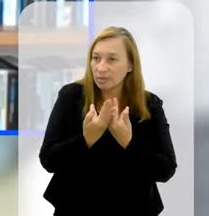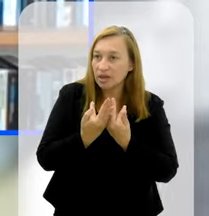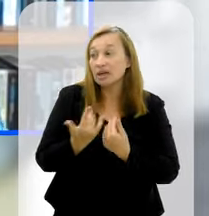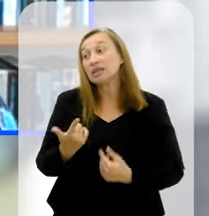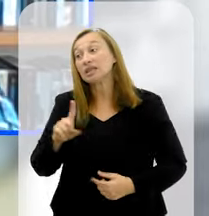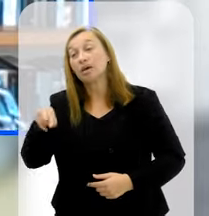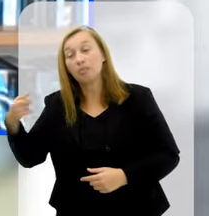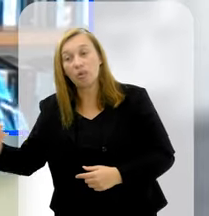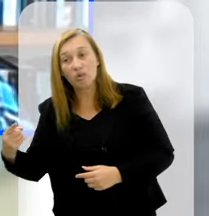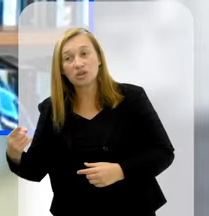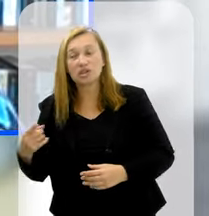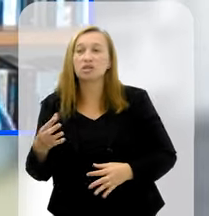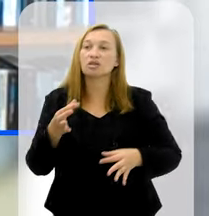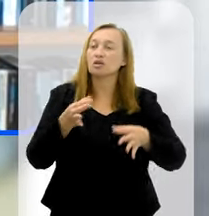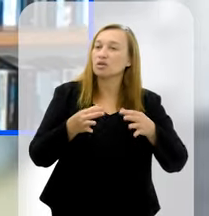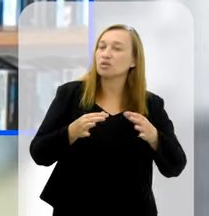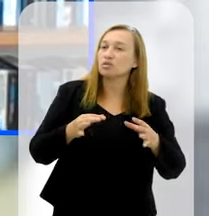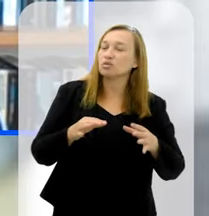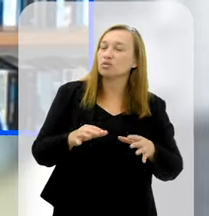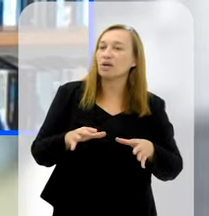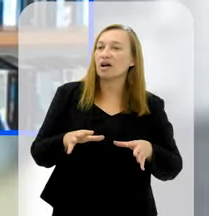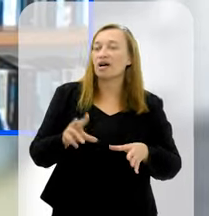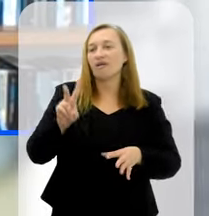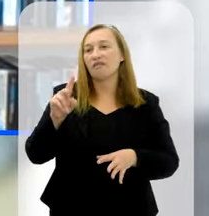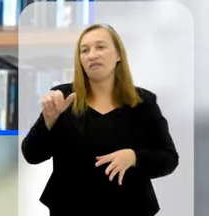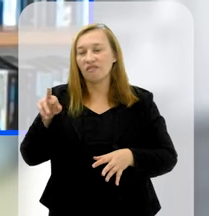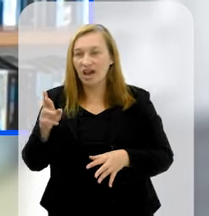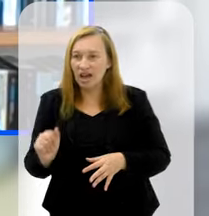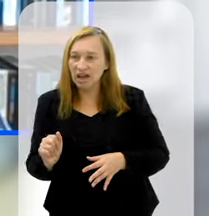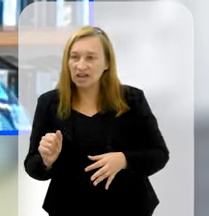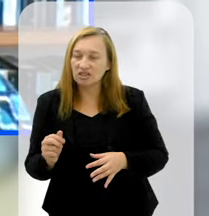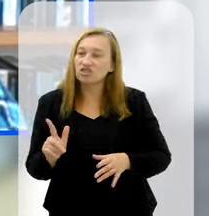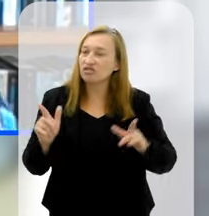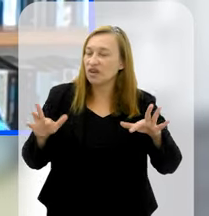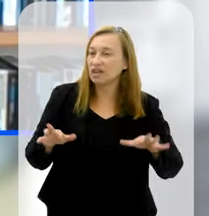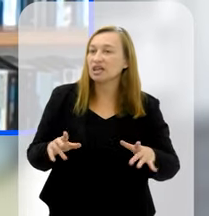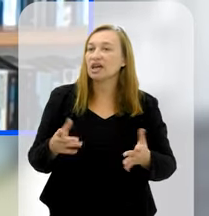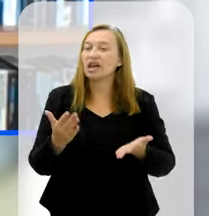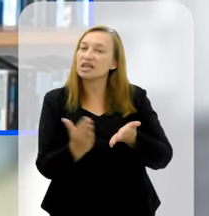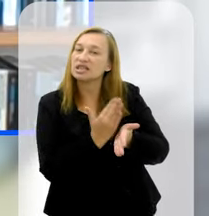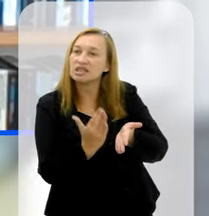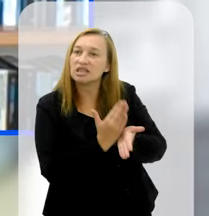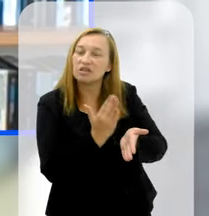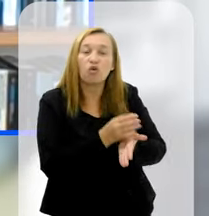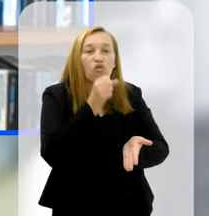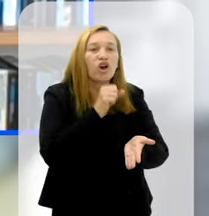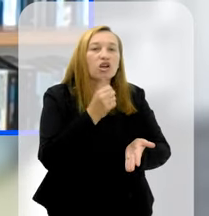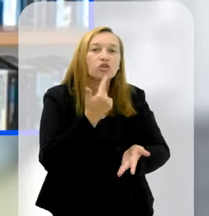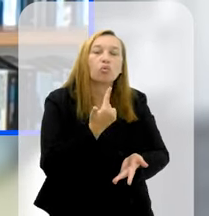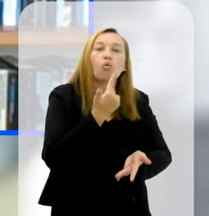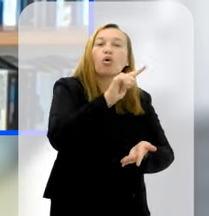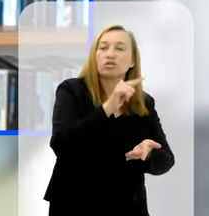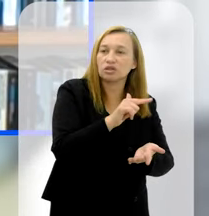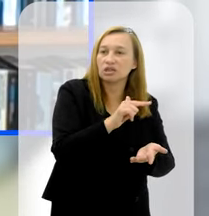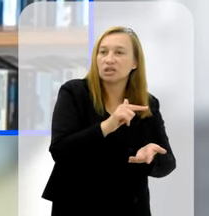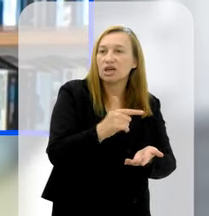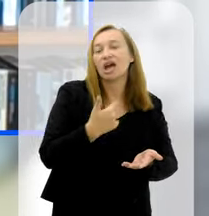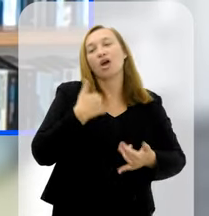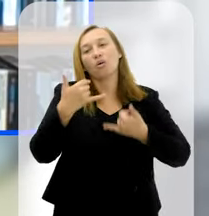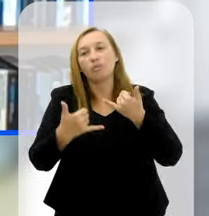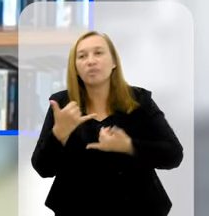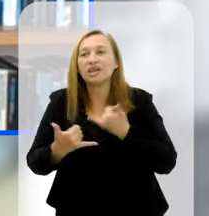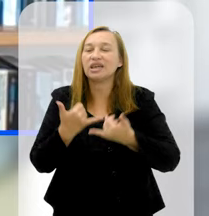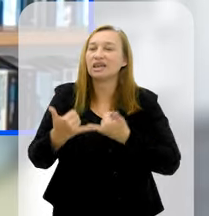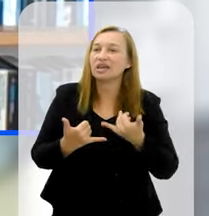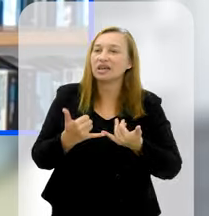família e depois numa vara de sucessões e curatelas. E nesse livro, Dos Velhos São os Outros,